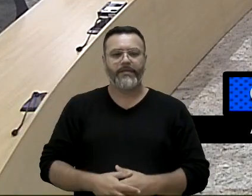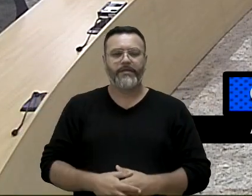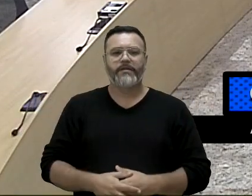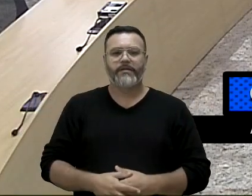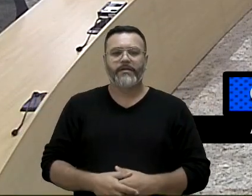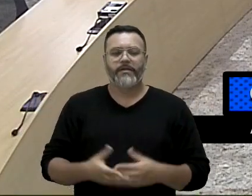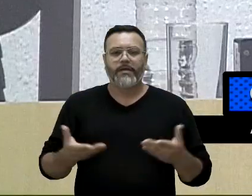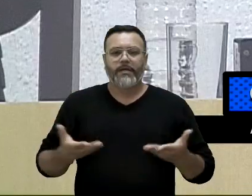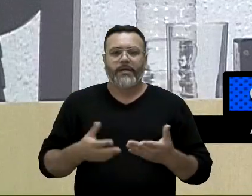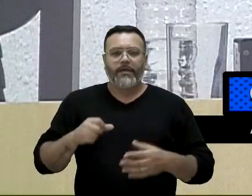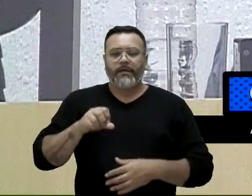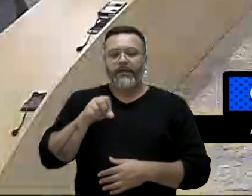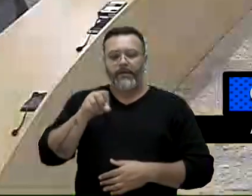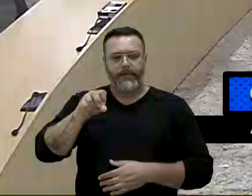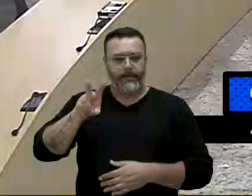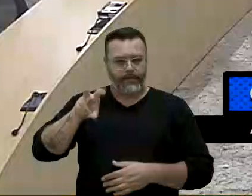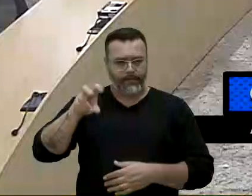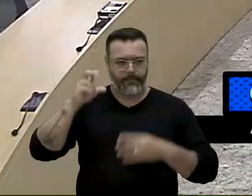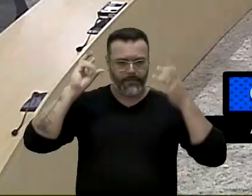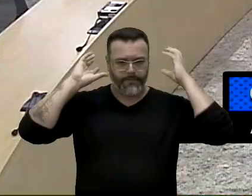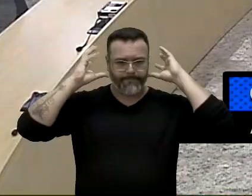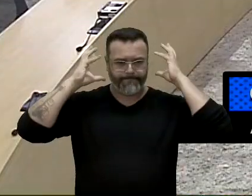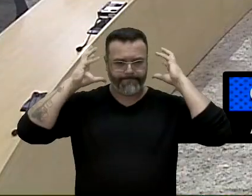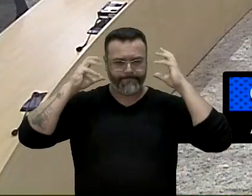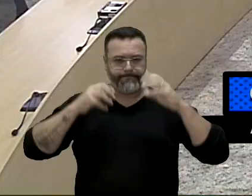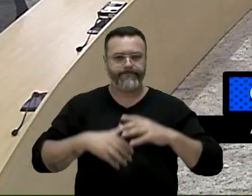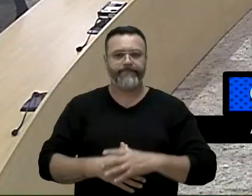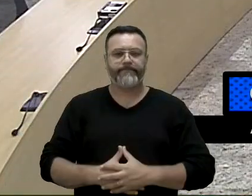agora a vereadora Vivi.